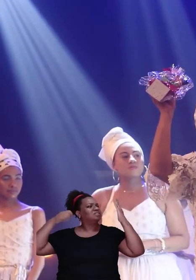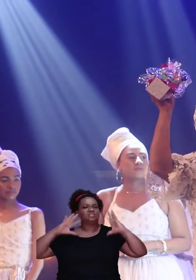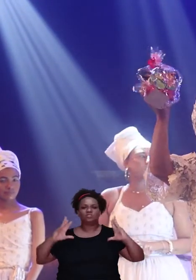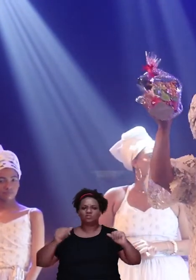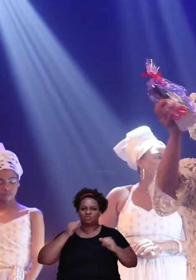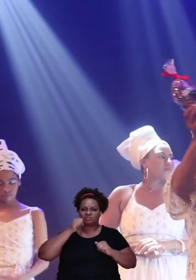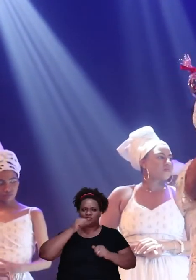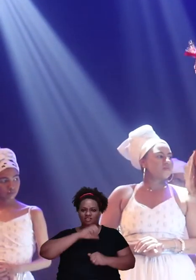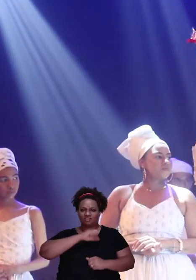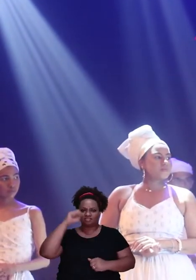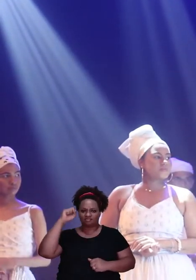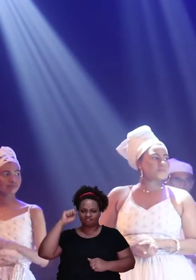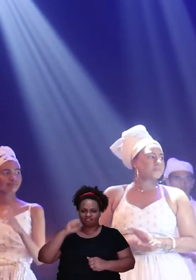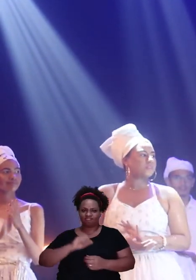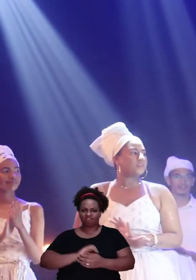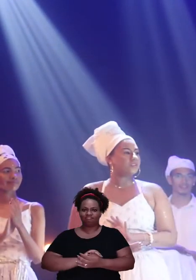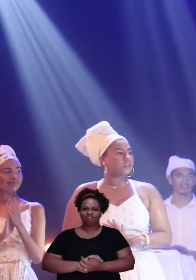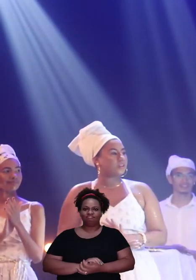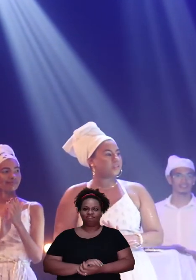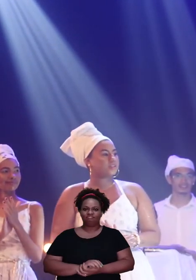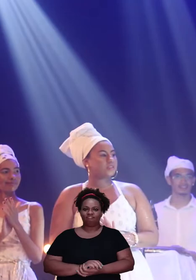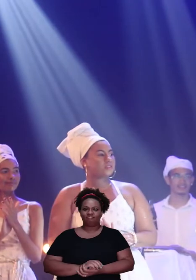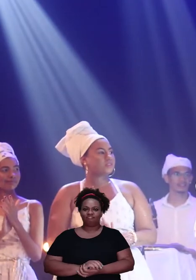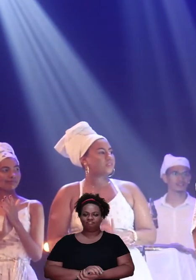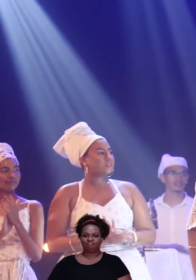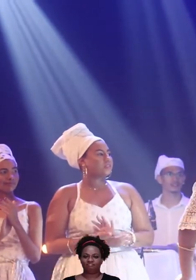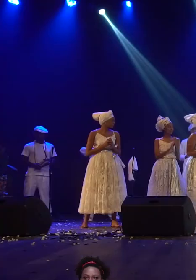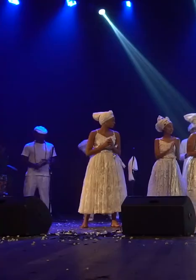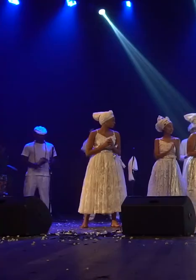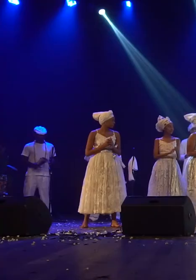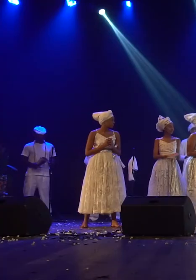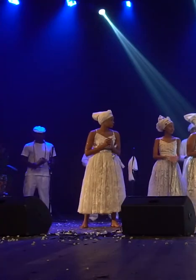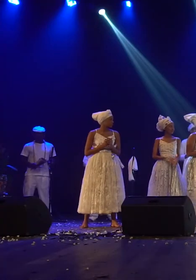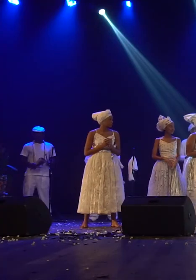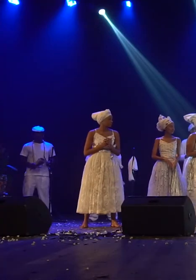todas as mulheres guerreira de todas as reais achei Maria Helena do